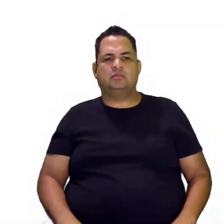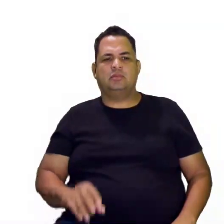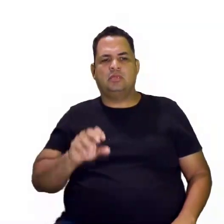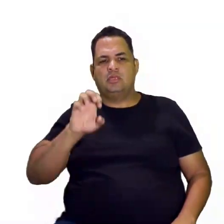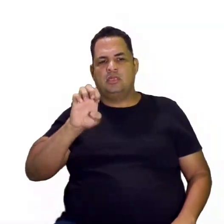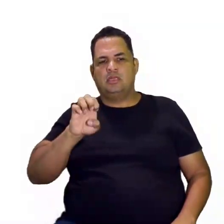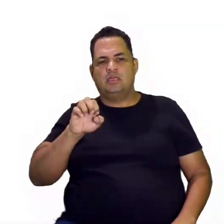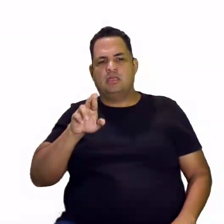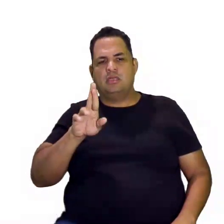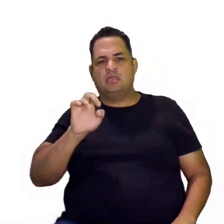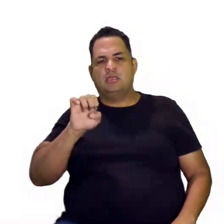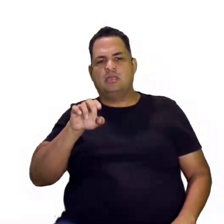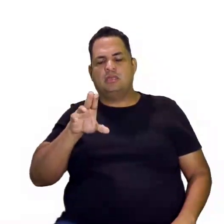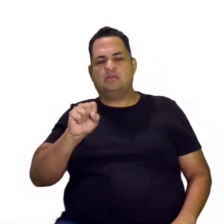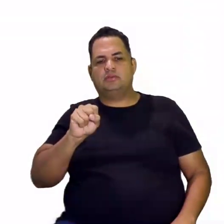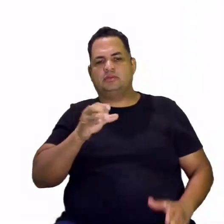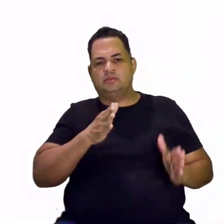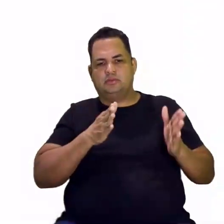eras,